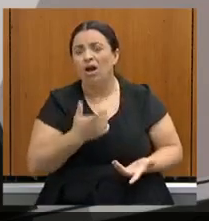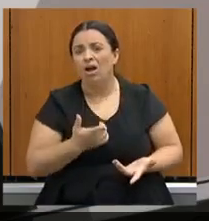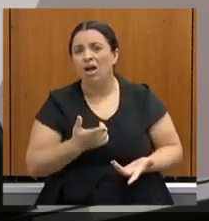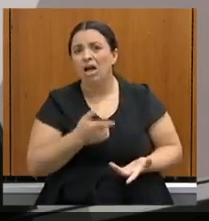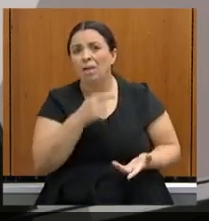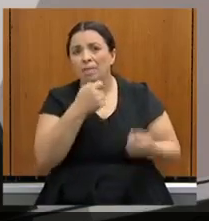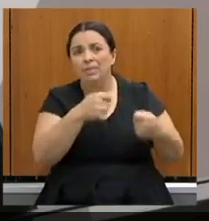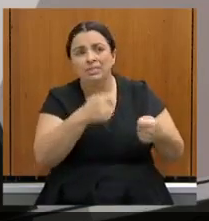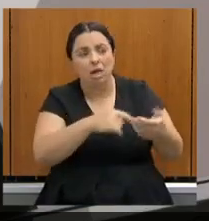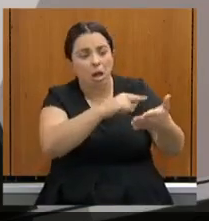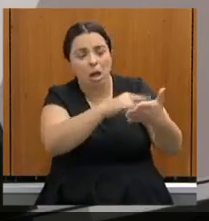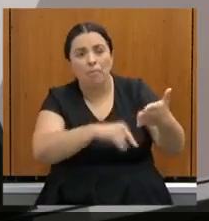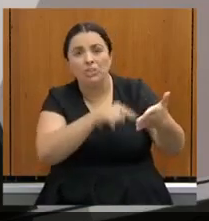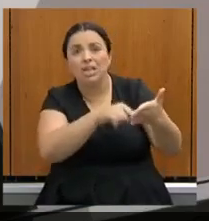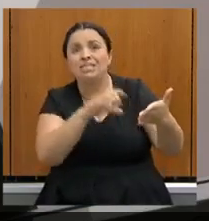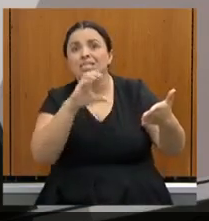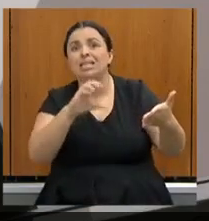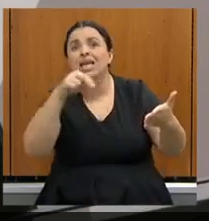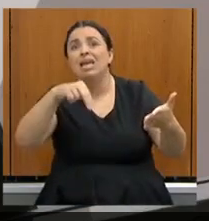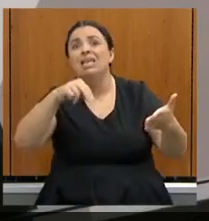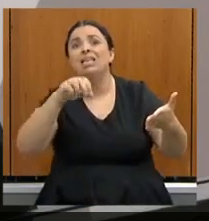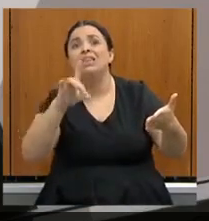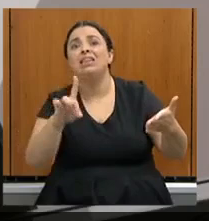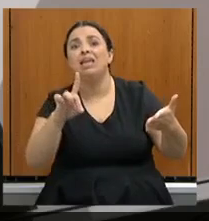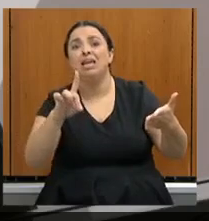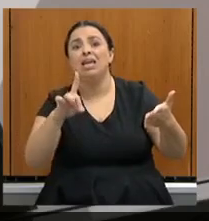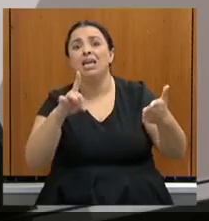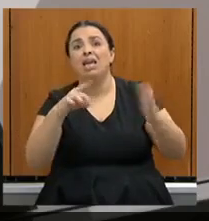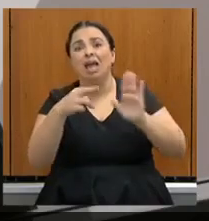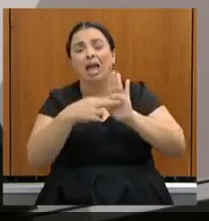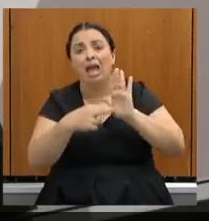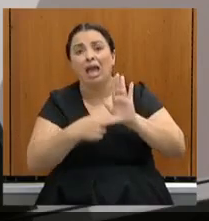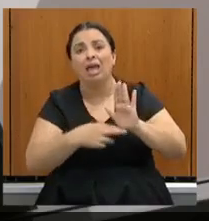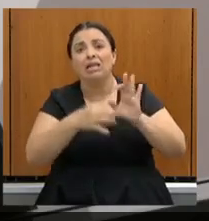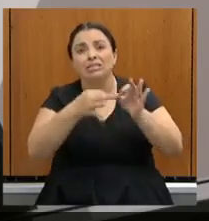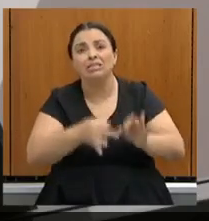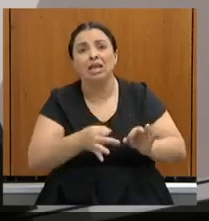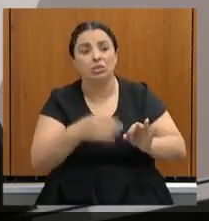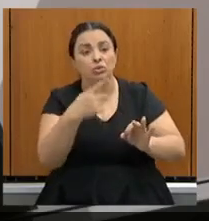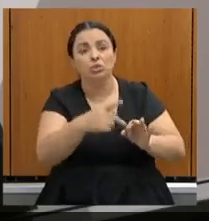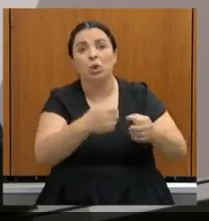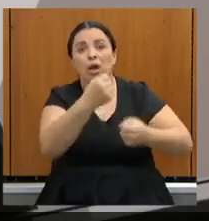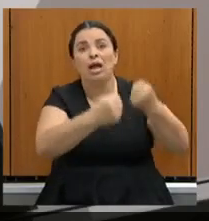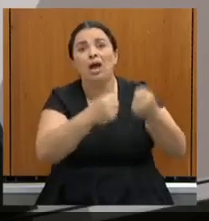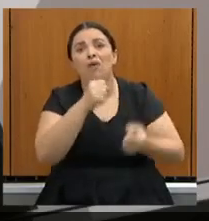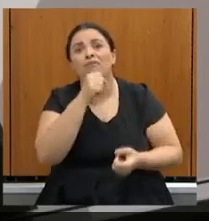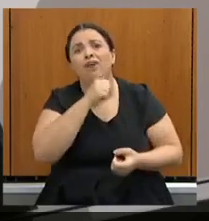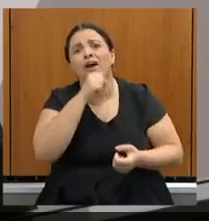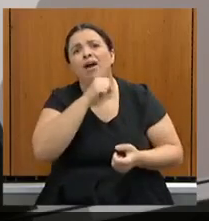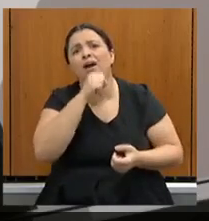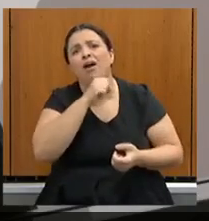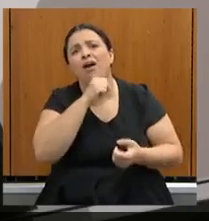mostrar CND de regularidade do carro velhinho, CND,